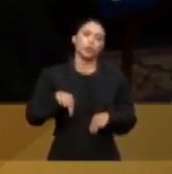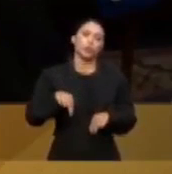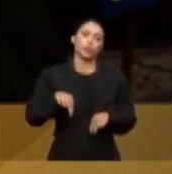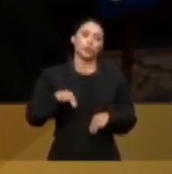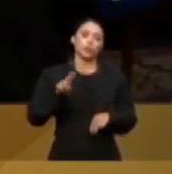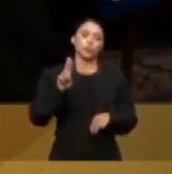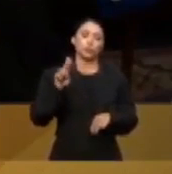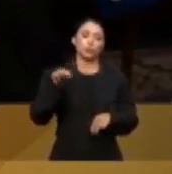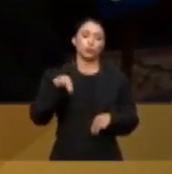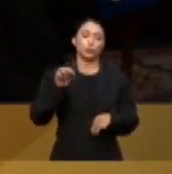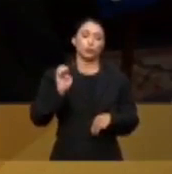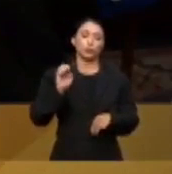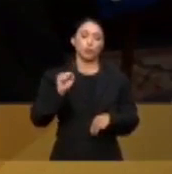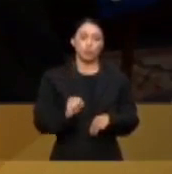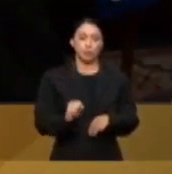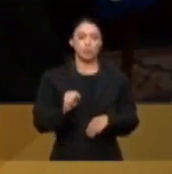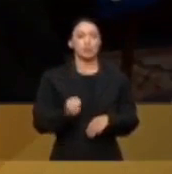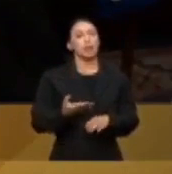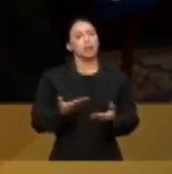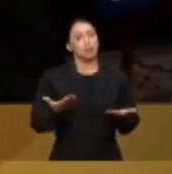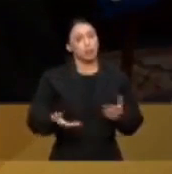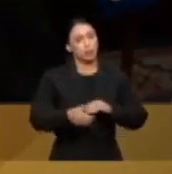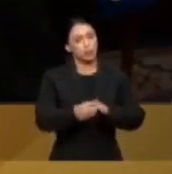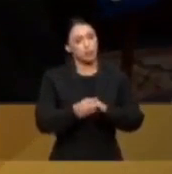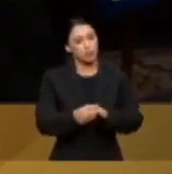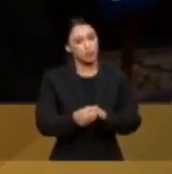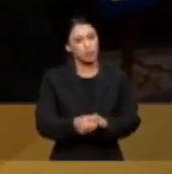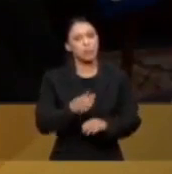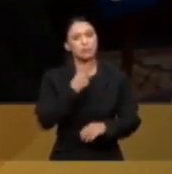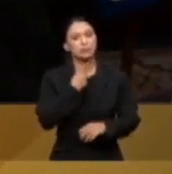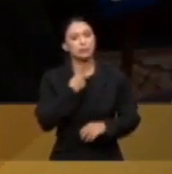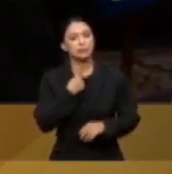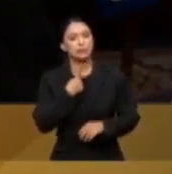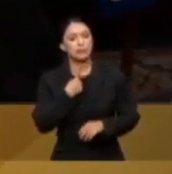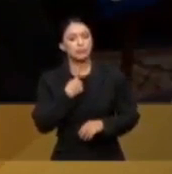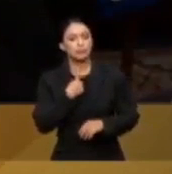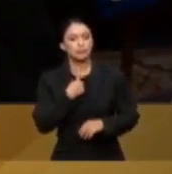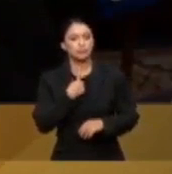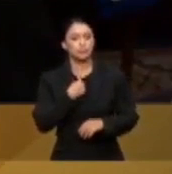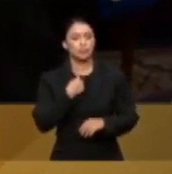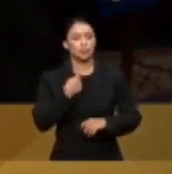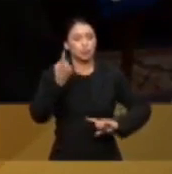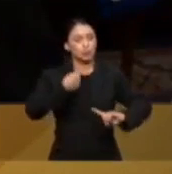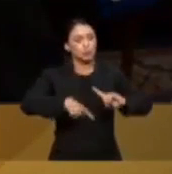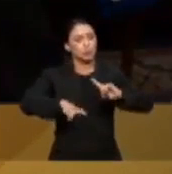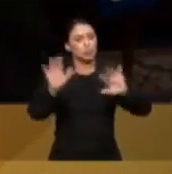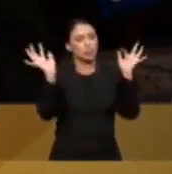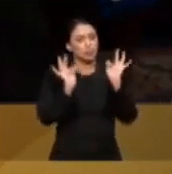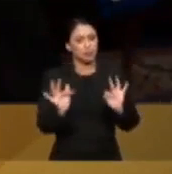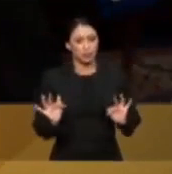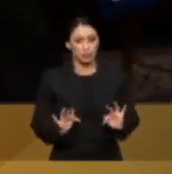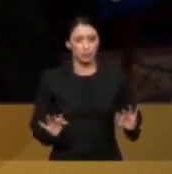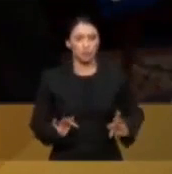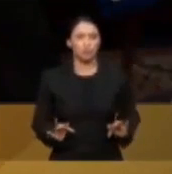primeira oportunidade, apresentando os melhores votos de sucesso e